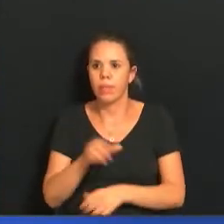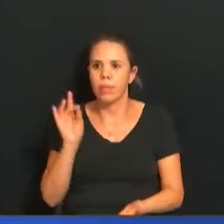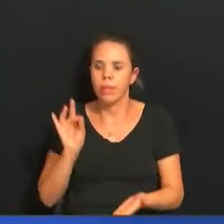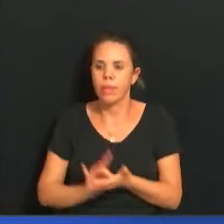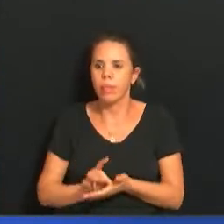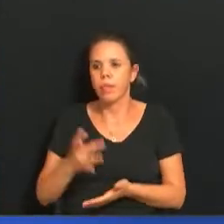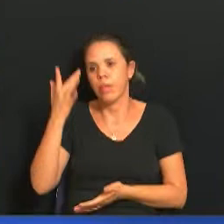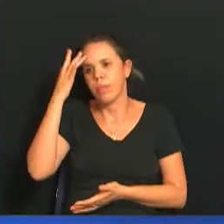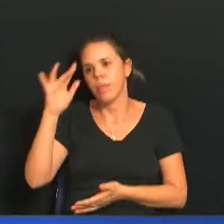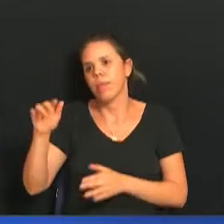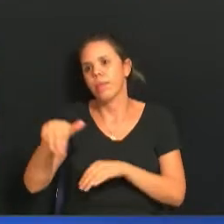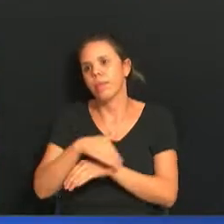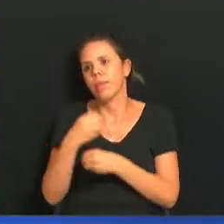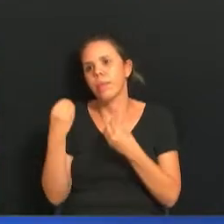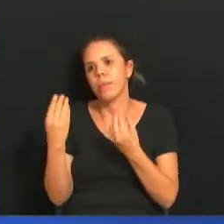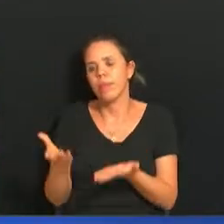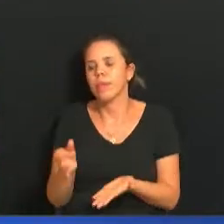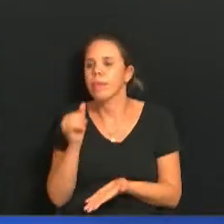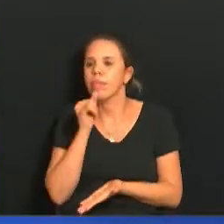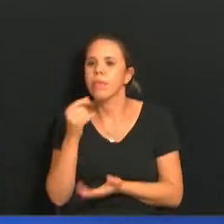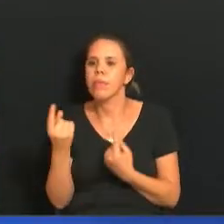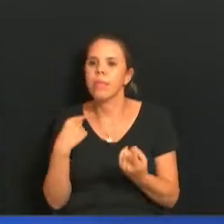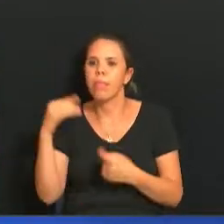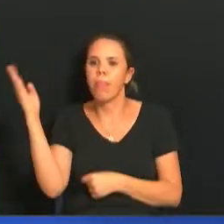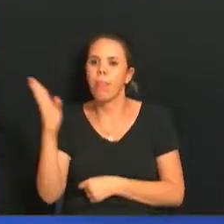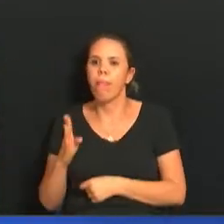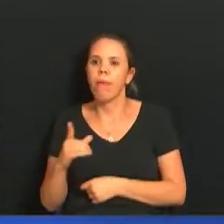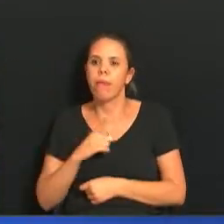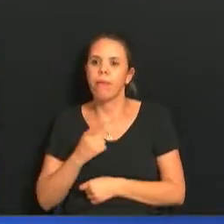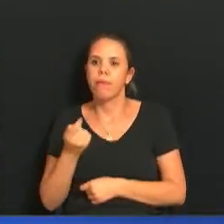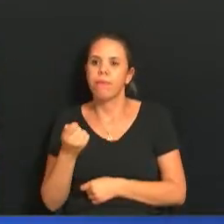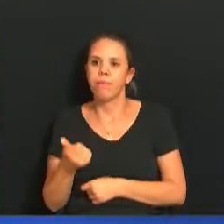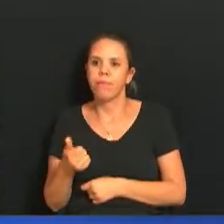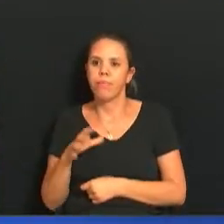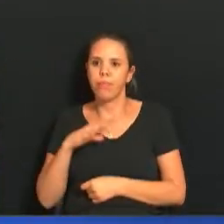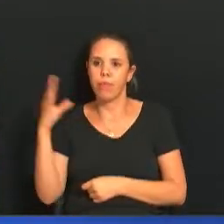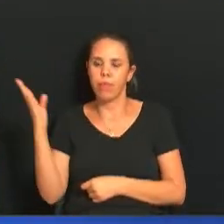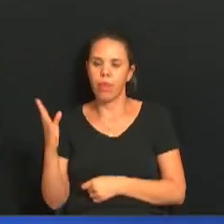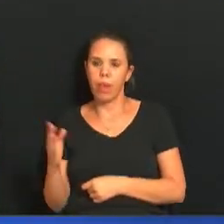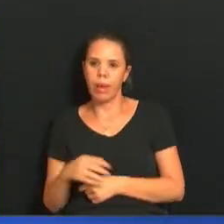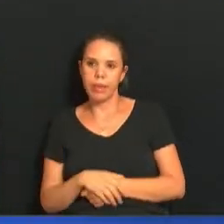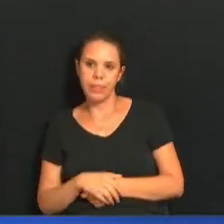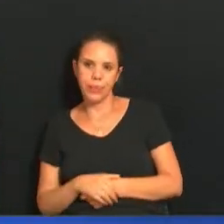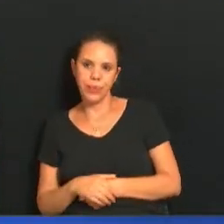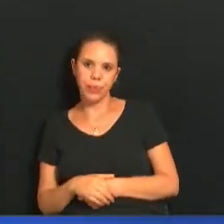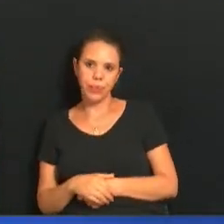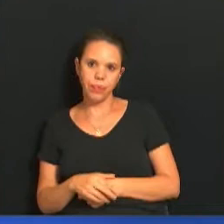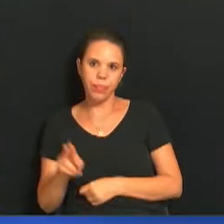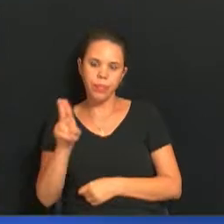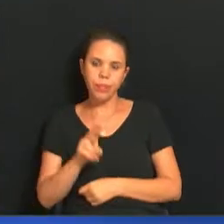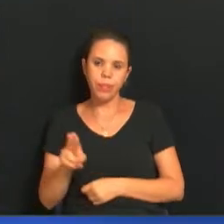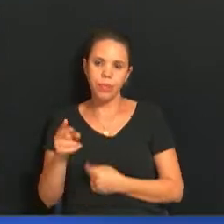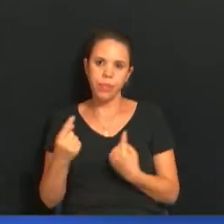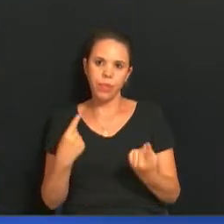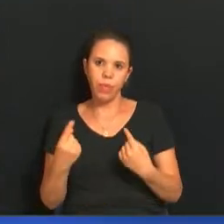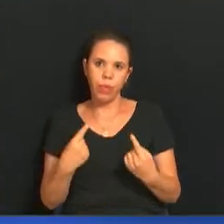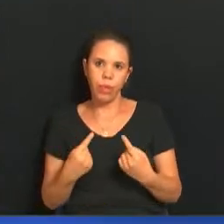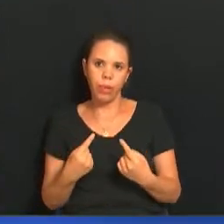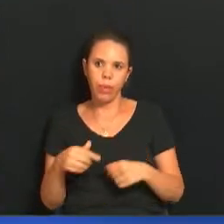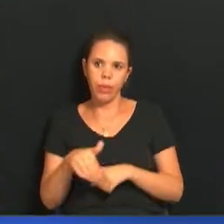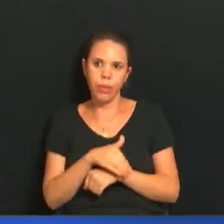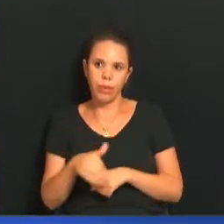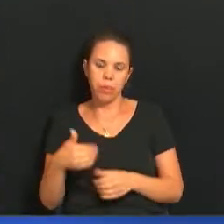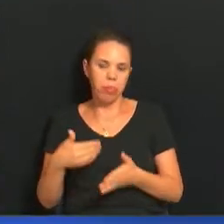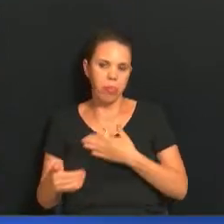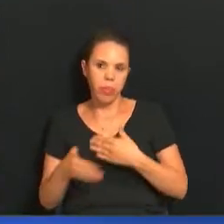sei que endereço que eu vou dar. Eu vou usar a Avenida Brasil, porque tem em quase todas as cidades, tá? Então eu vou usar a Avenida Brasil com um endereço qualquer